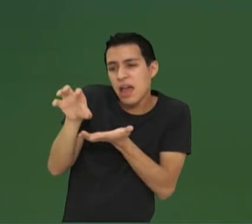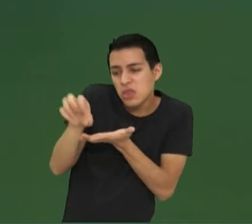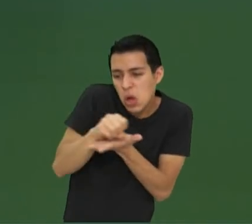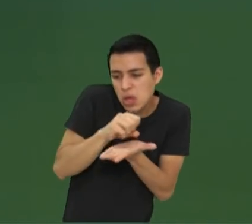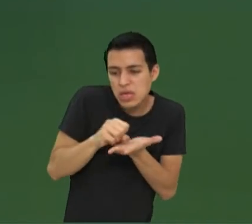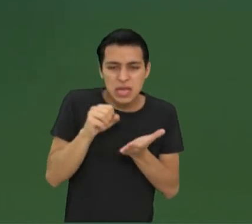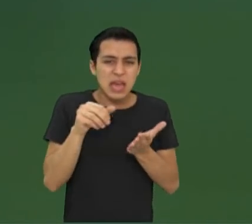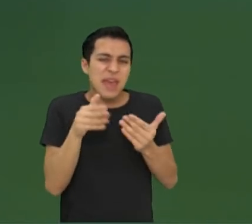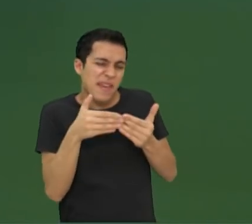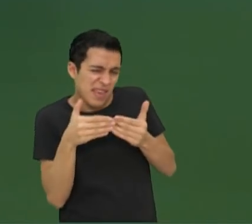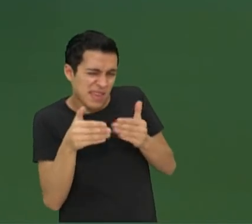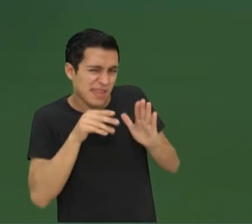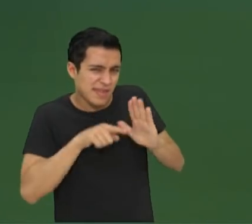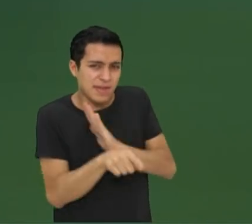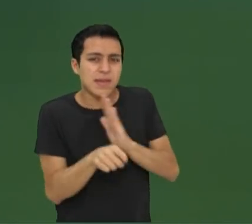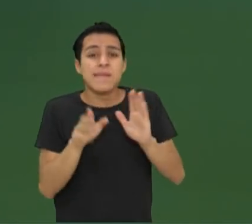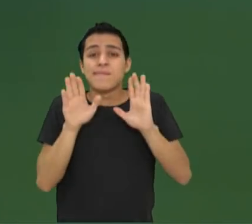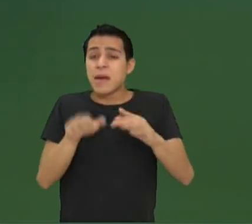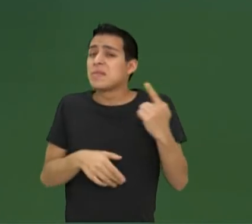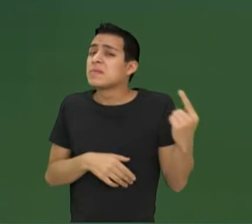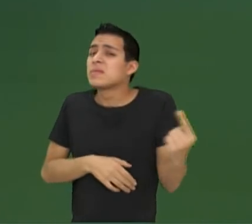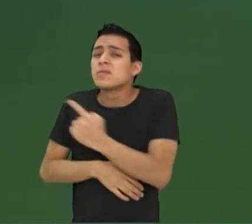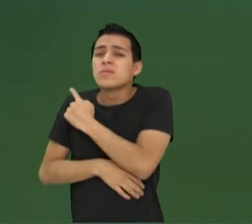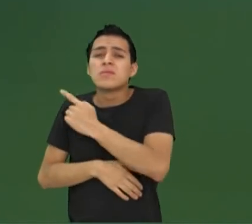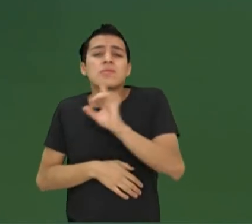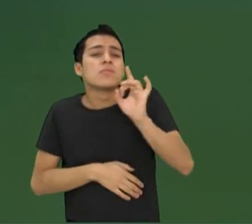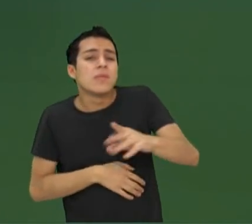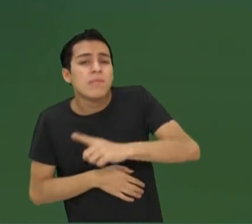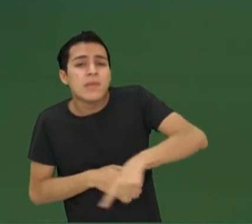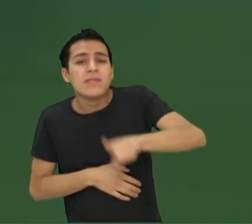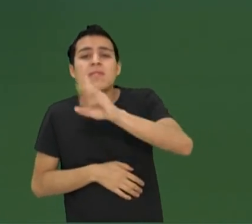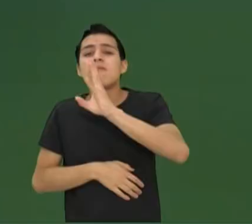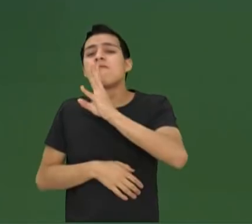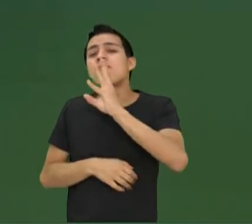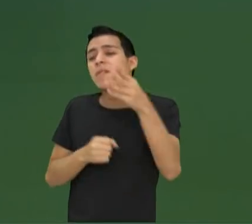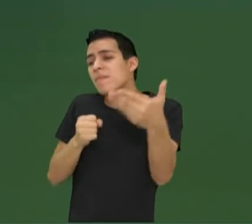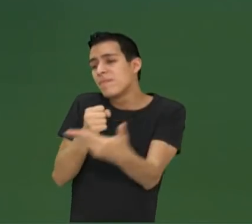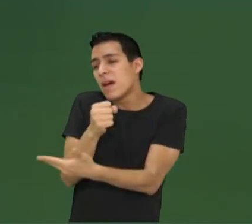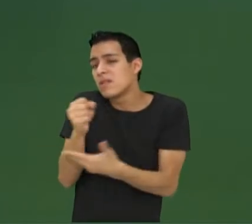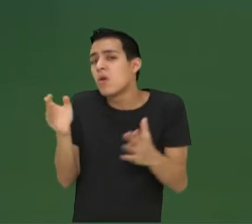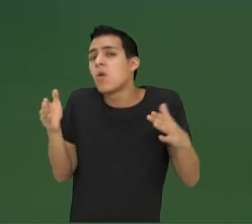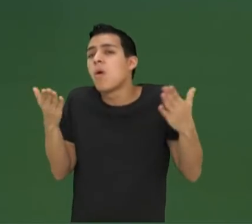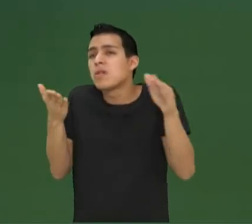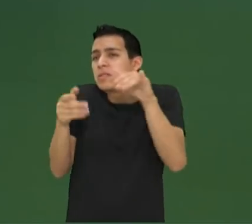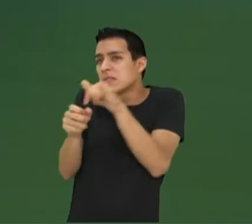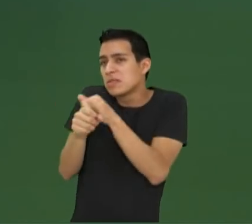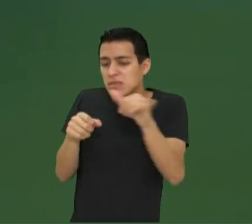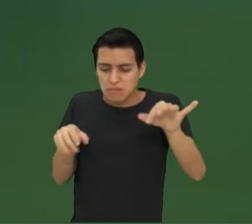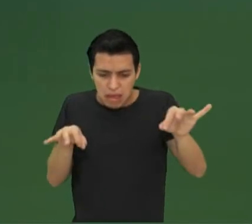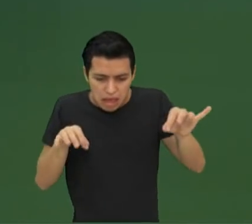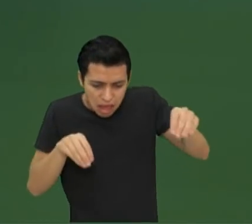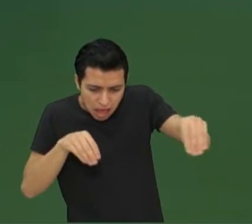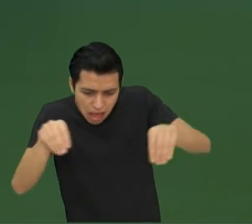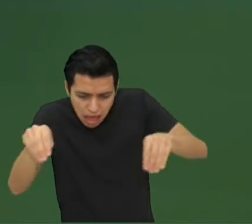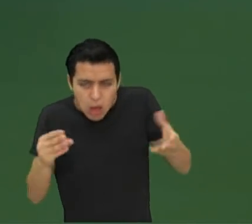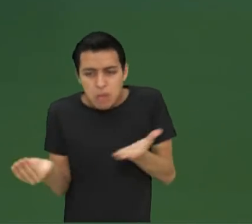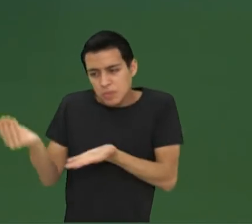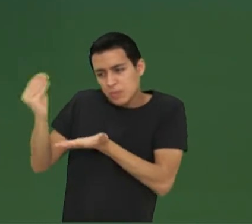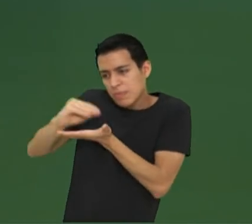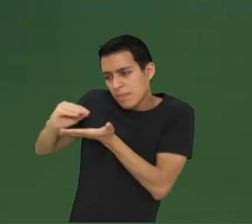é um pouquinho mais avançado, mas é só para você ter uma noção de qual a anotação desse tipo de mate do louco.